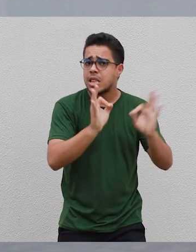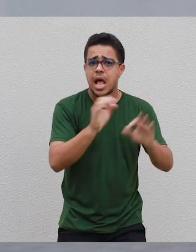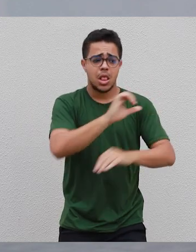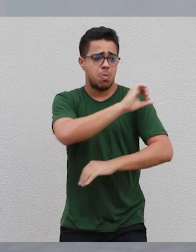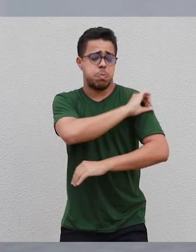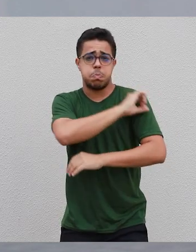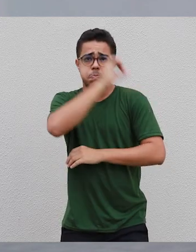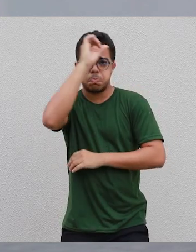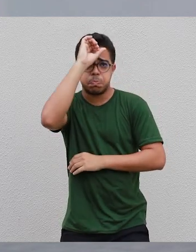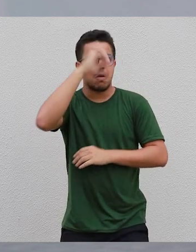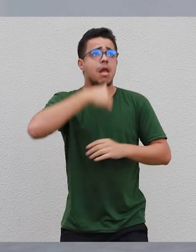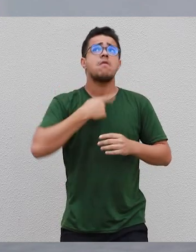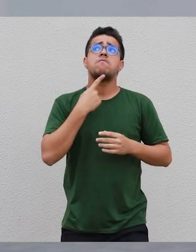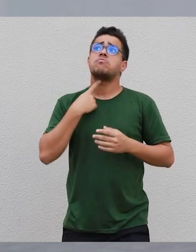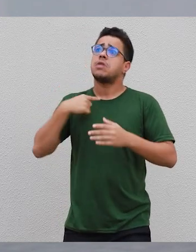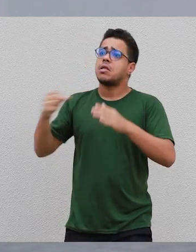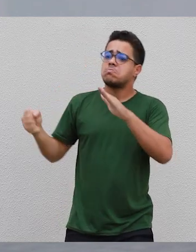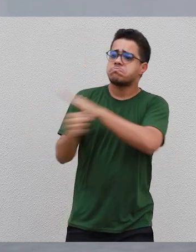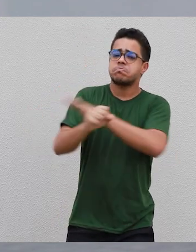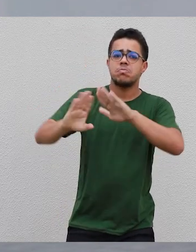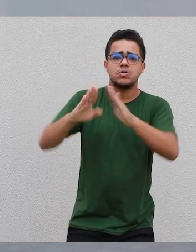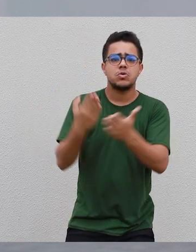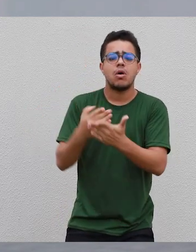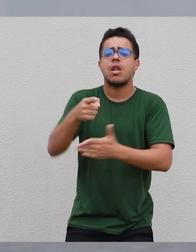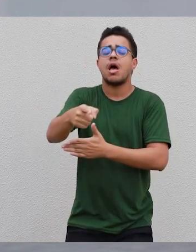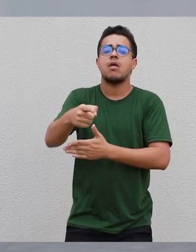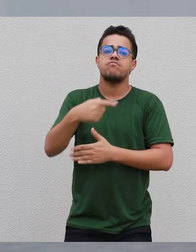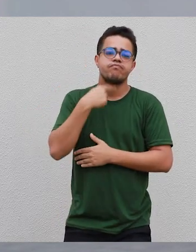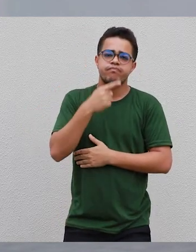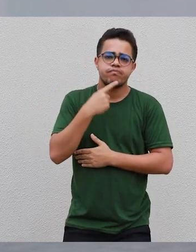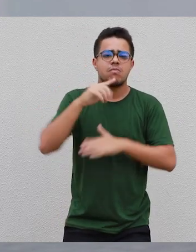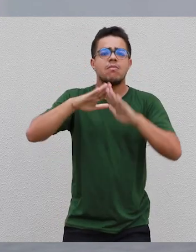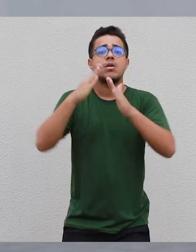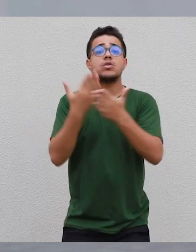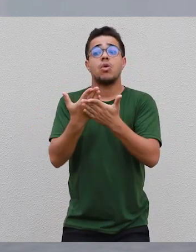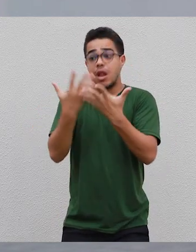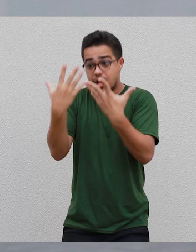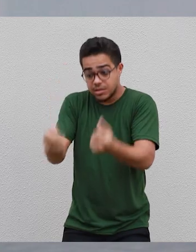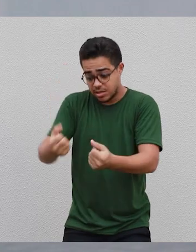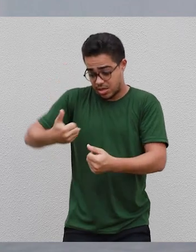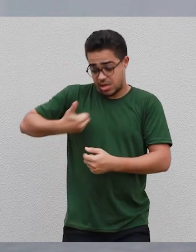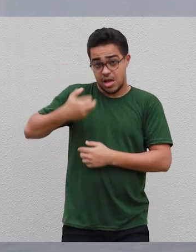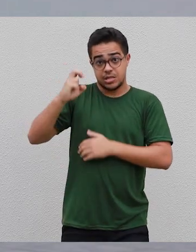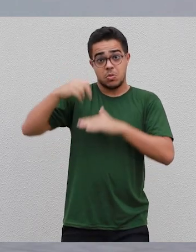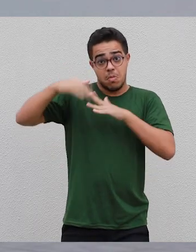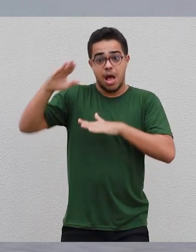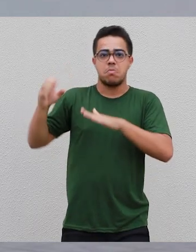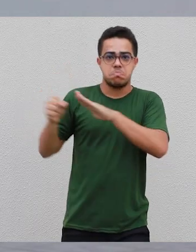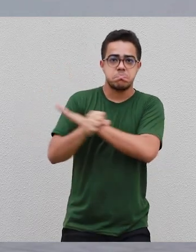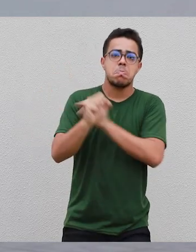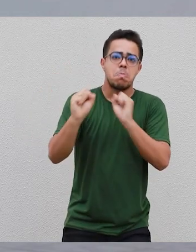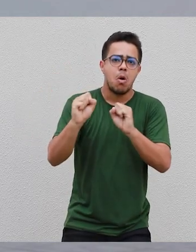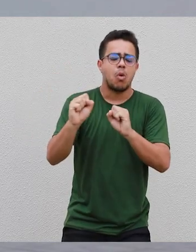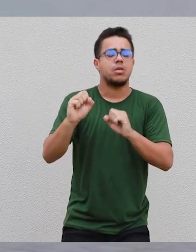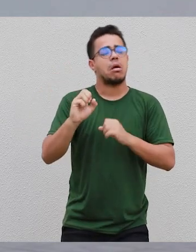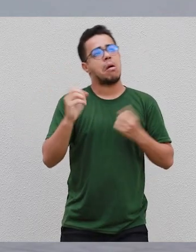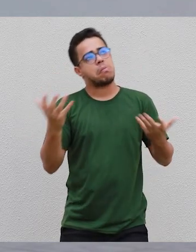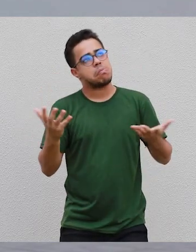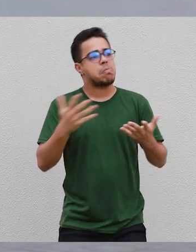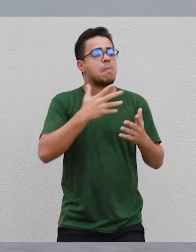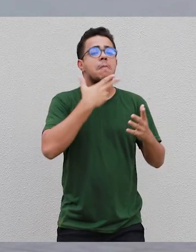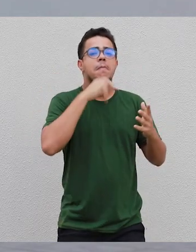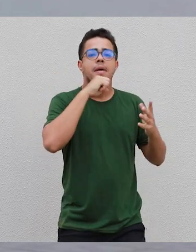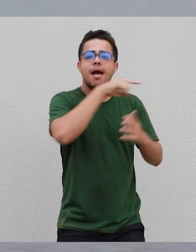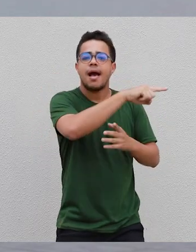colocar-me numa escola para estudar, e lá não tinha condições. As escolas só aceitavam a partir de 5 anos. E mesmo meu pai sendo de